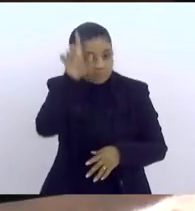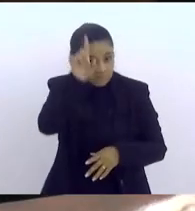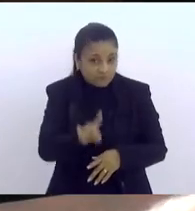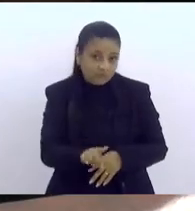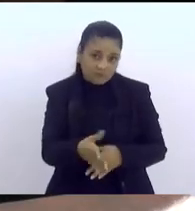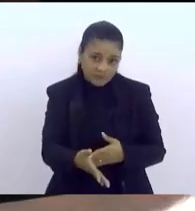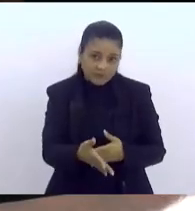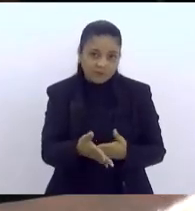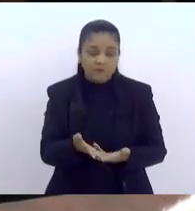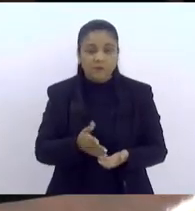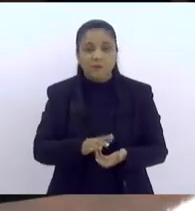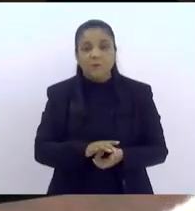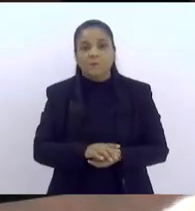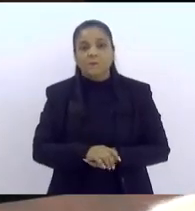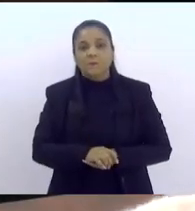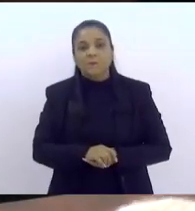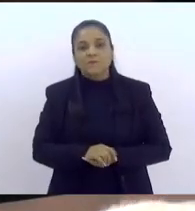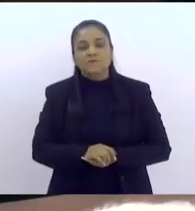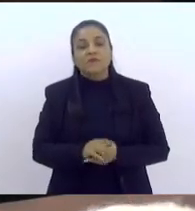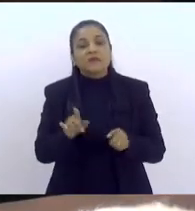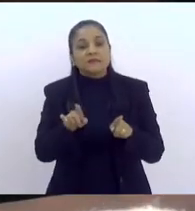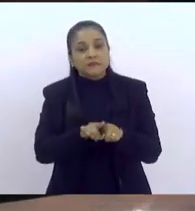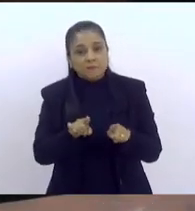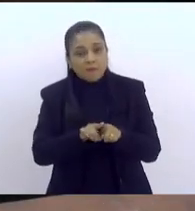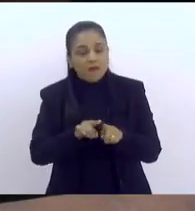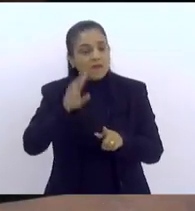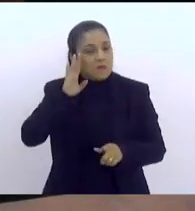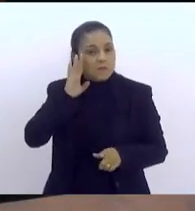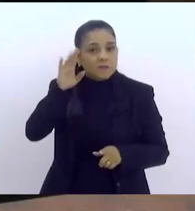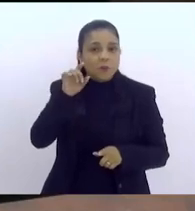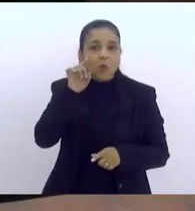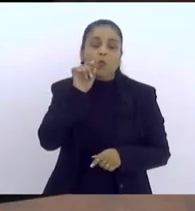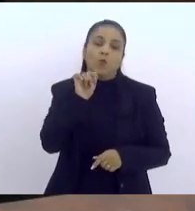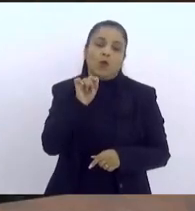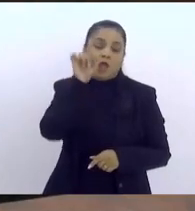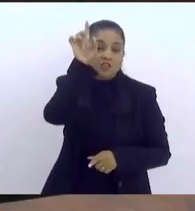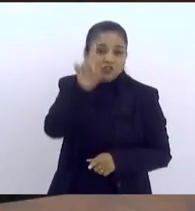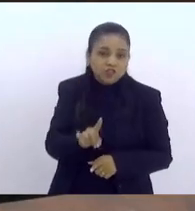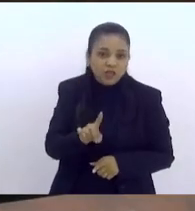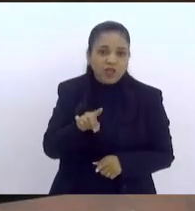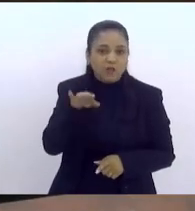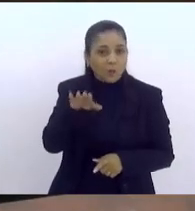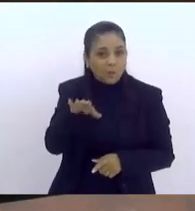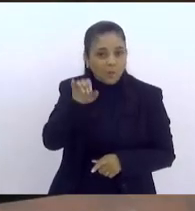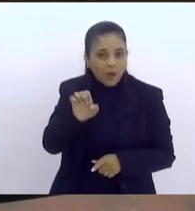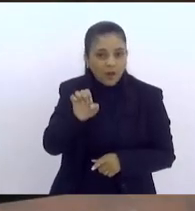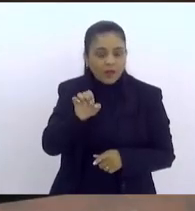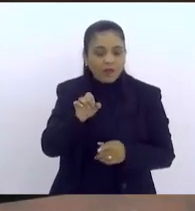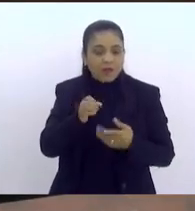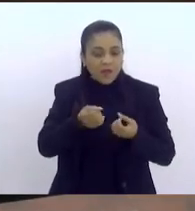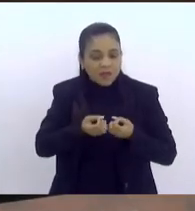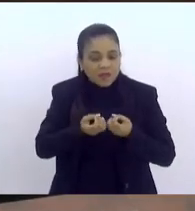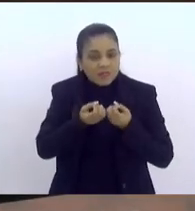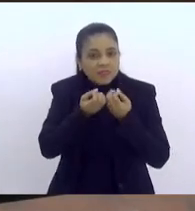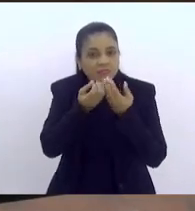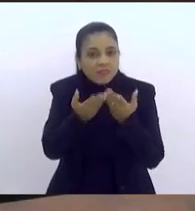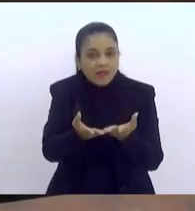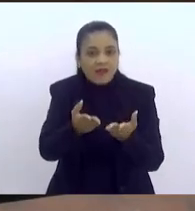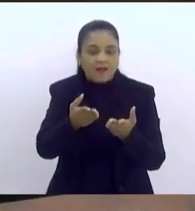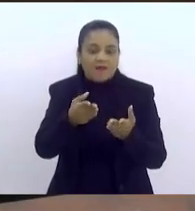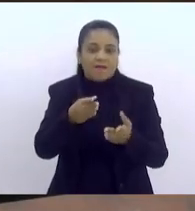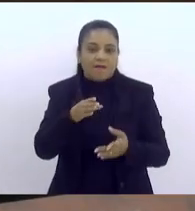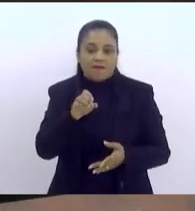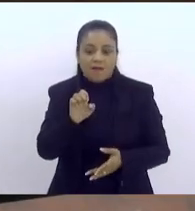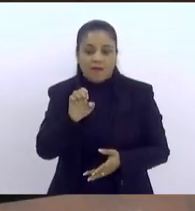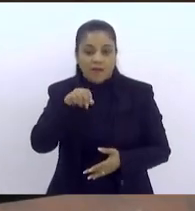garantir também, de forma prioritária, o direito dessas mães. A entrega legal é legal, é uma